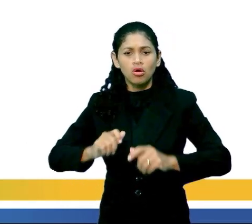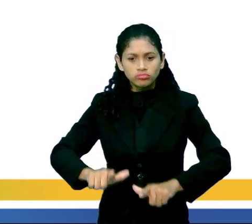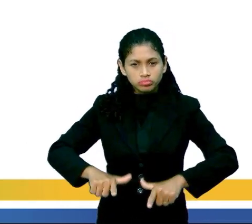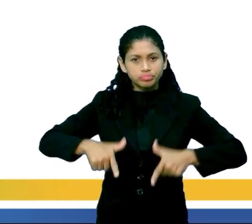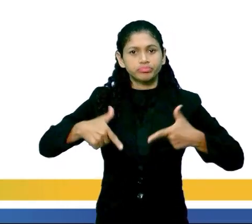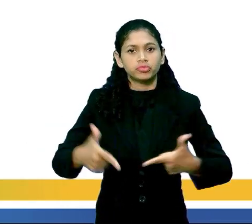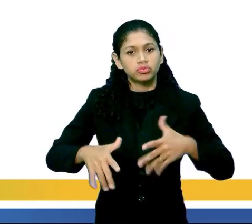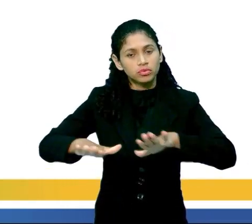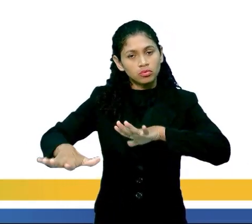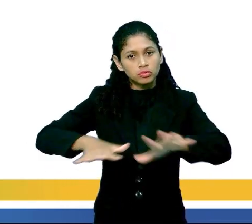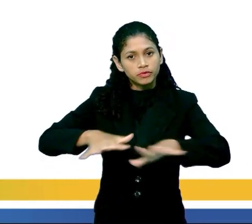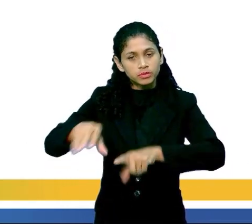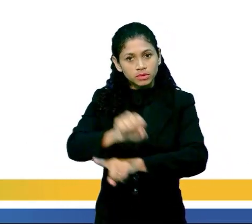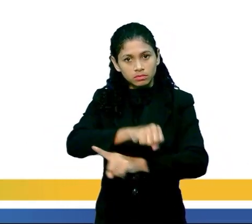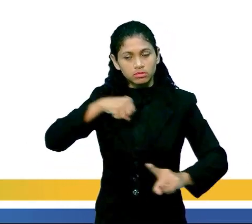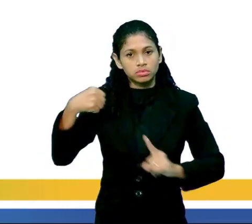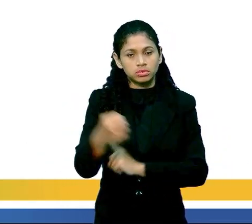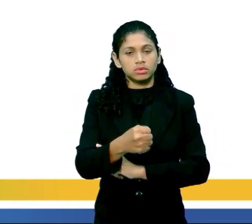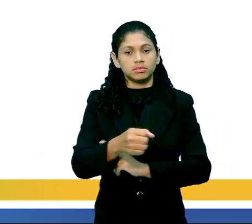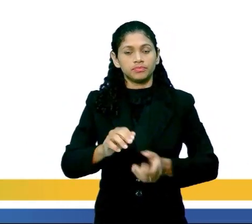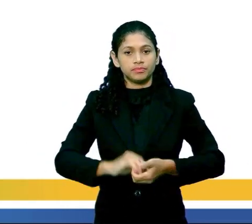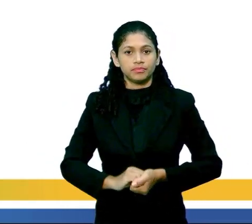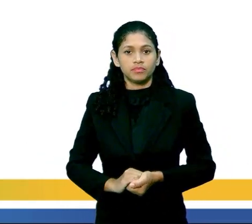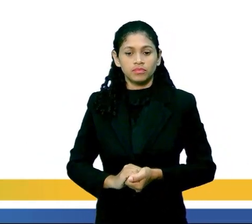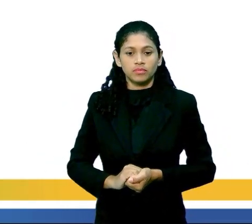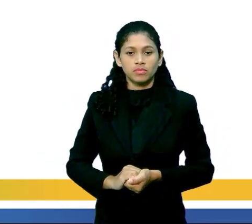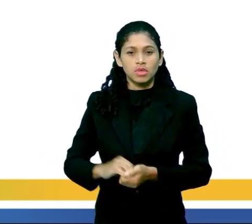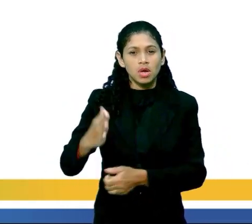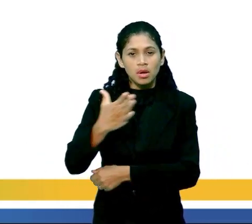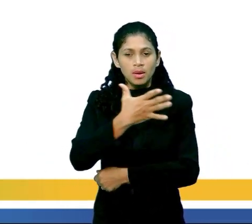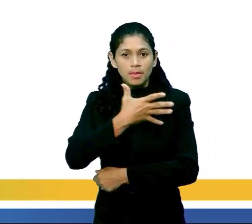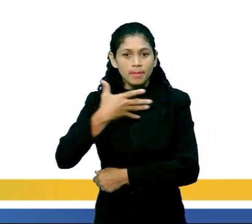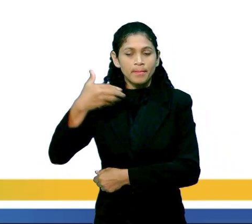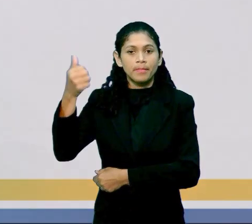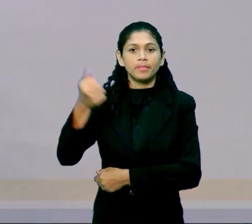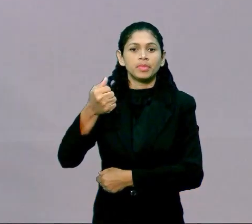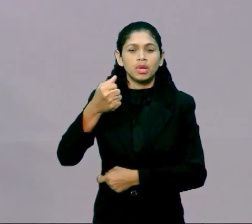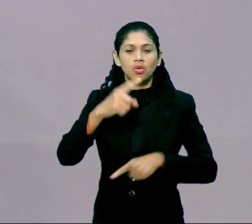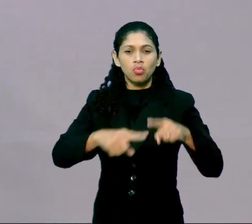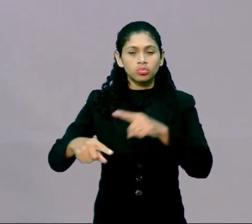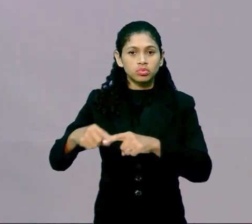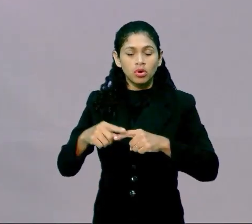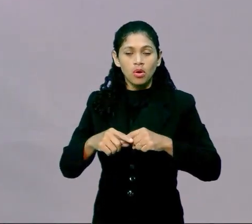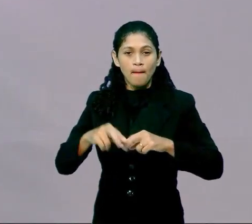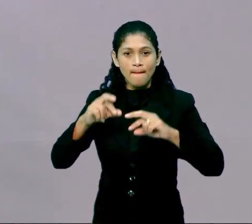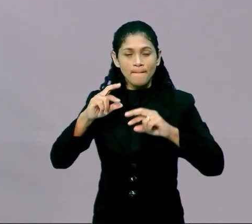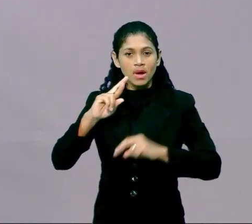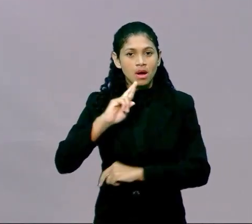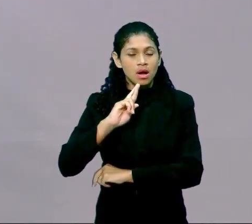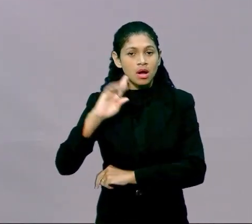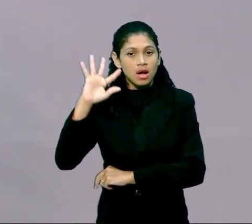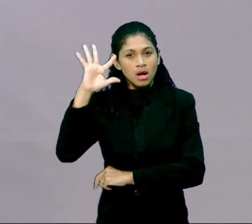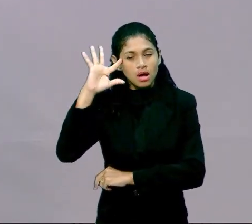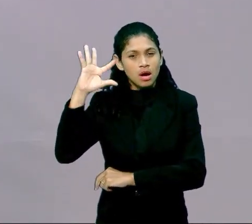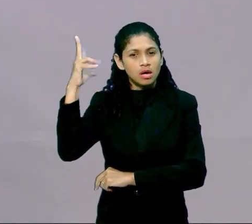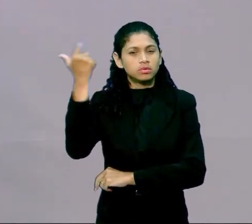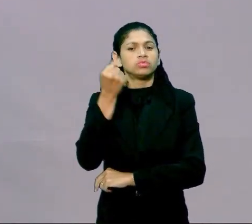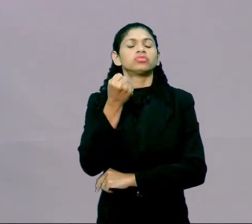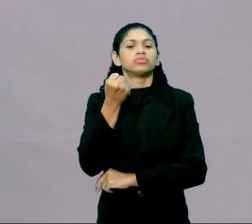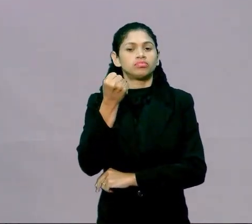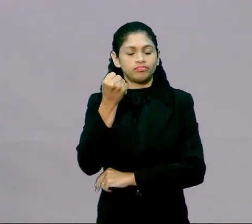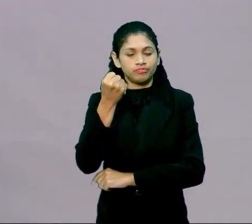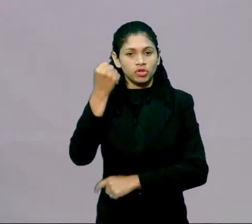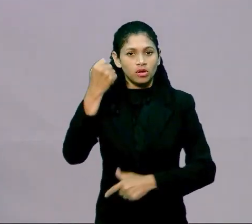sociais. O melhor critério para resolver os seus conflitos, né? Então, se uma